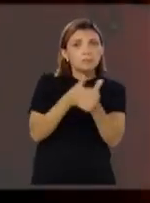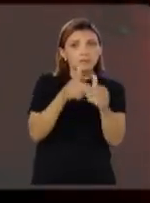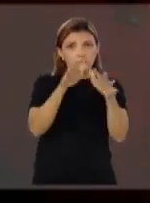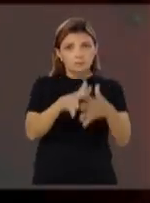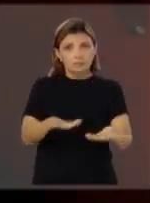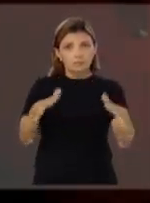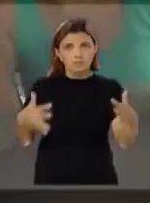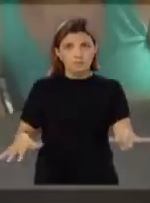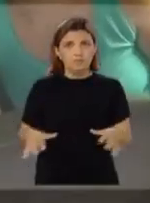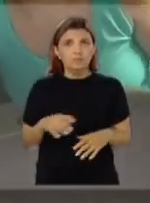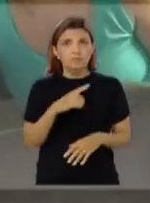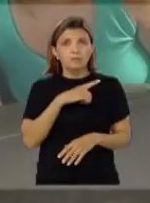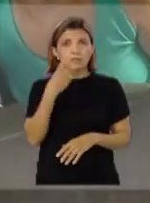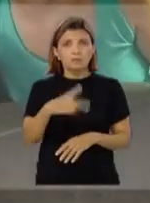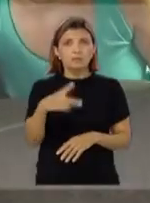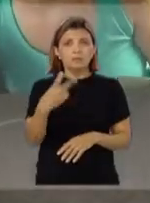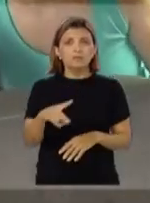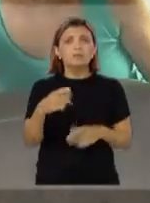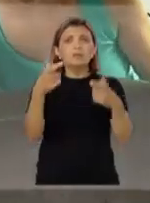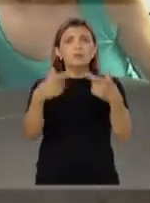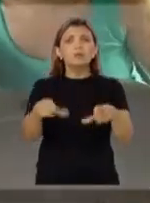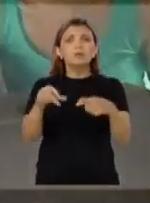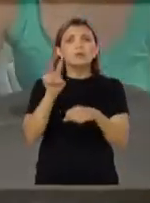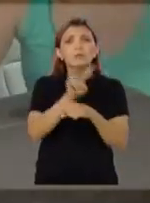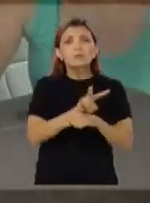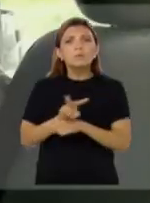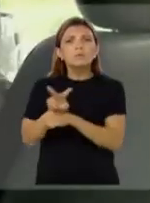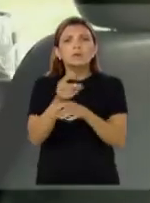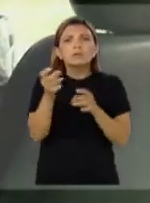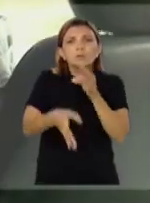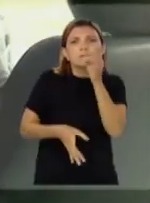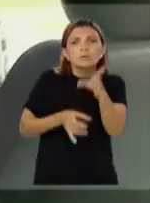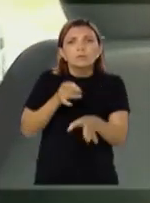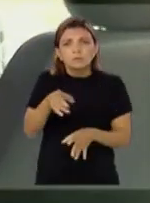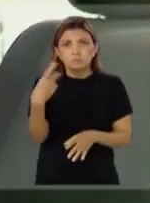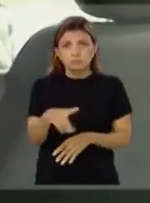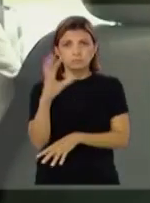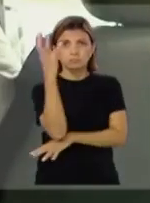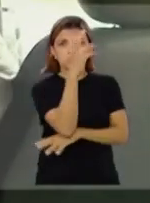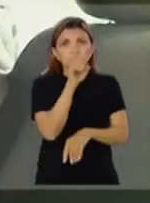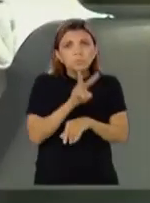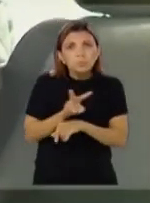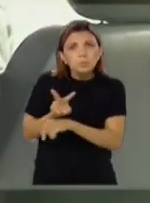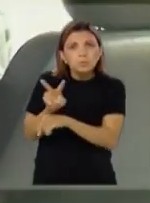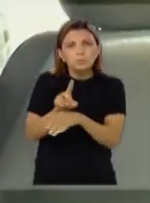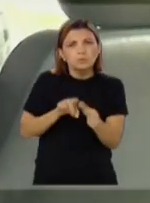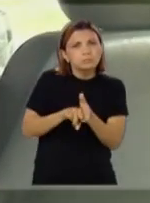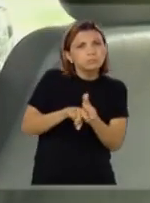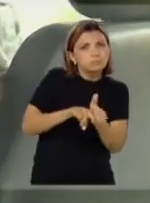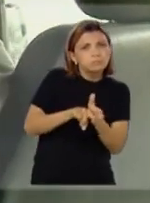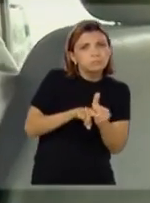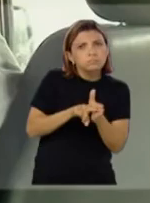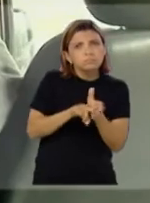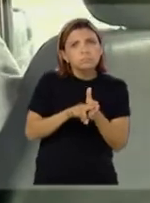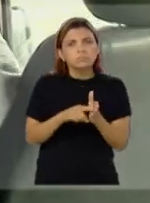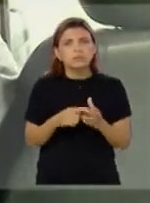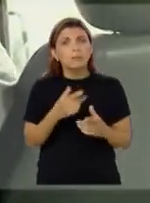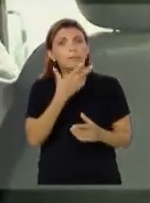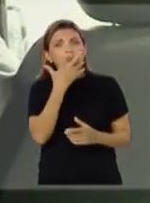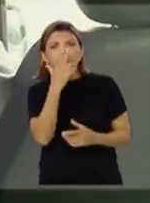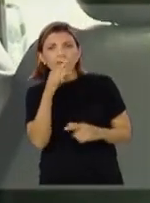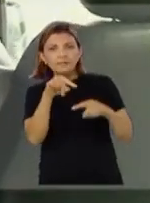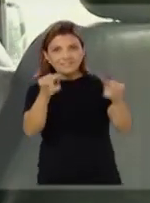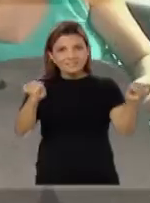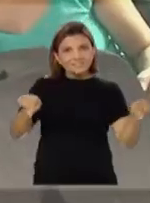na área do Parque Estadual da Serra do mar parque de diversão a função desse Parque é preservar um pouco sobrou da mata atlântica é uma perfeito para